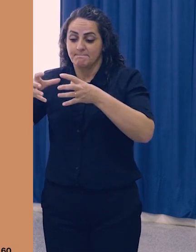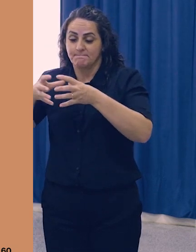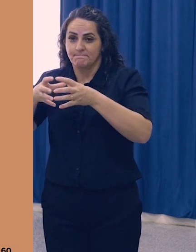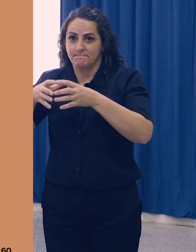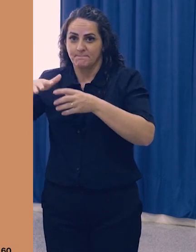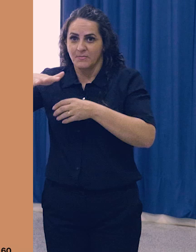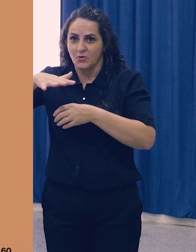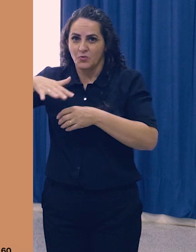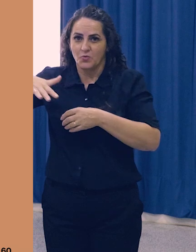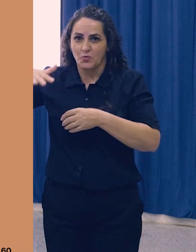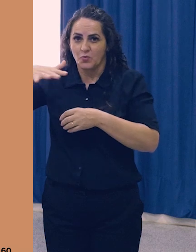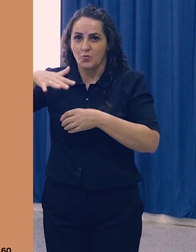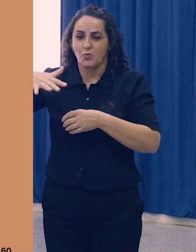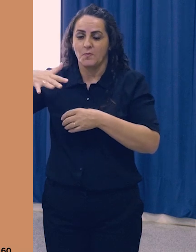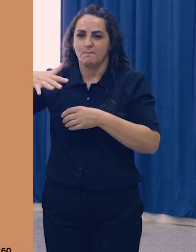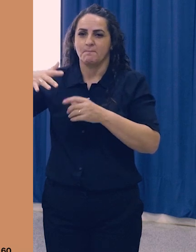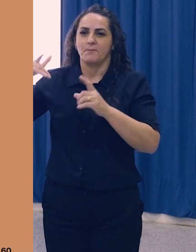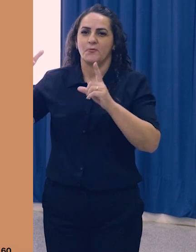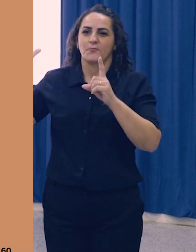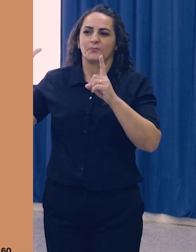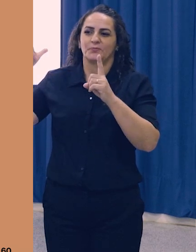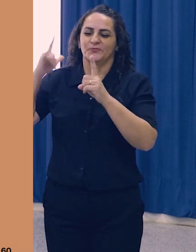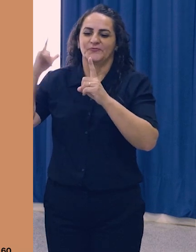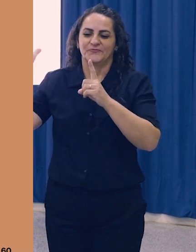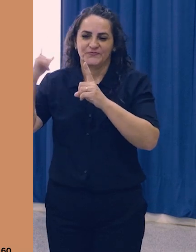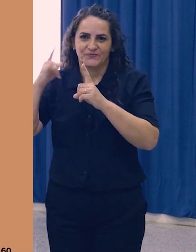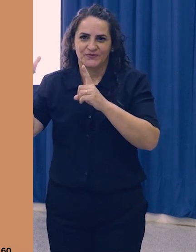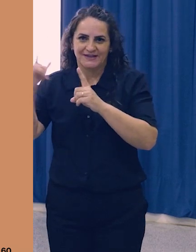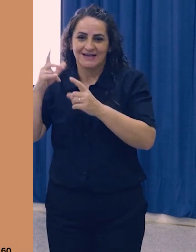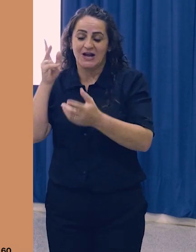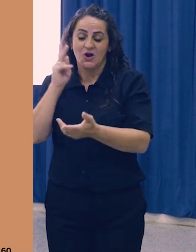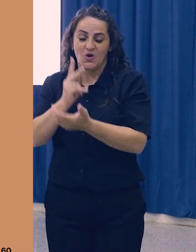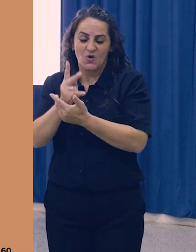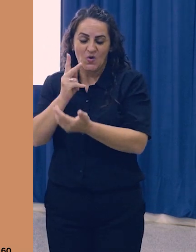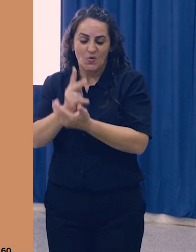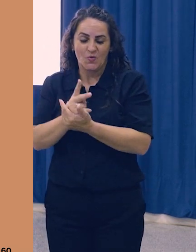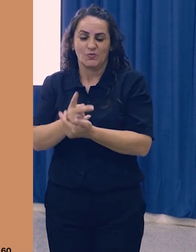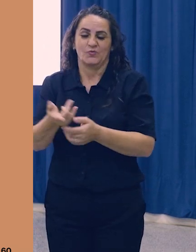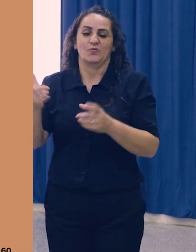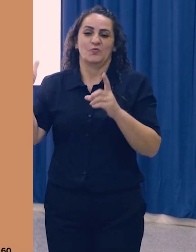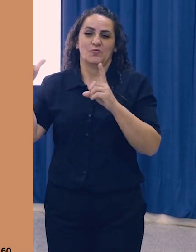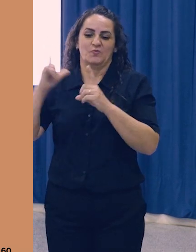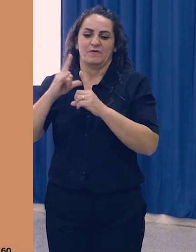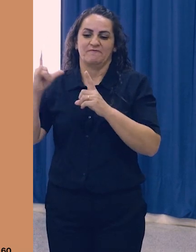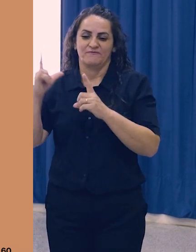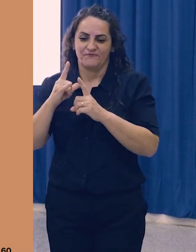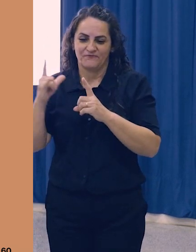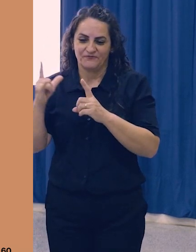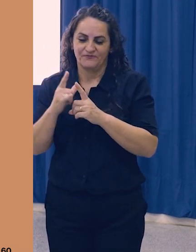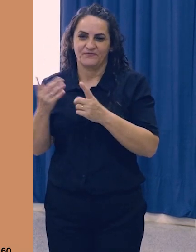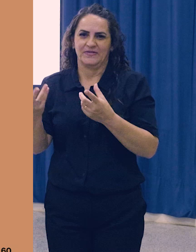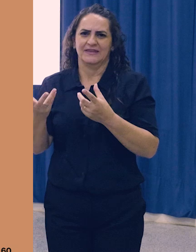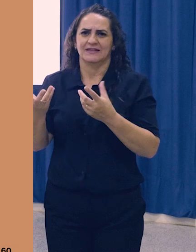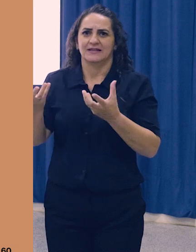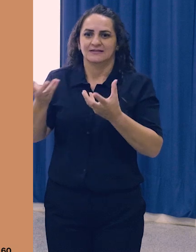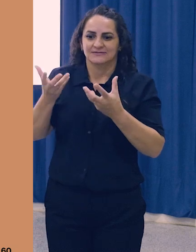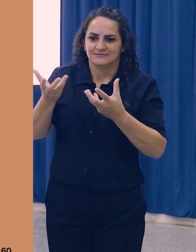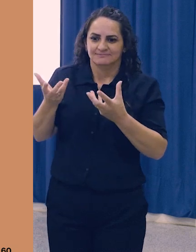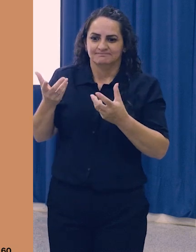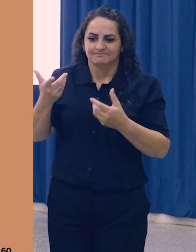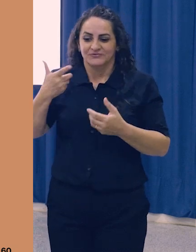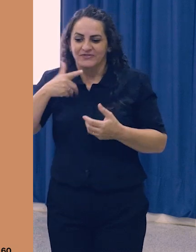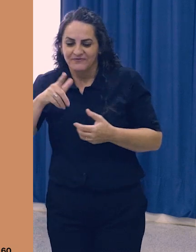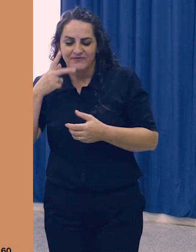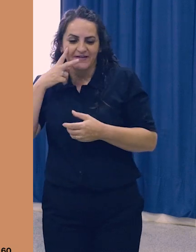o teu filme, a pessoa assistir e ela continuar fã, ela continuar querendo falar sobre aquilo, querer rever de